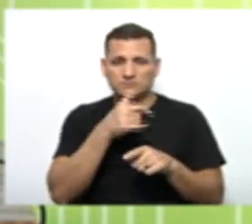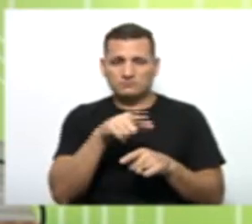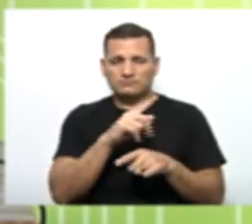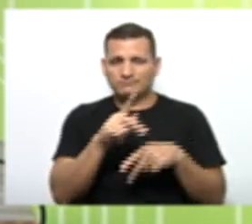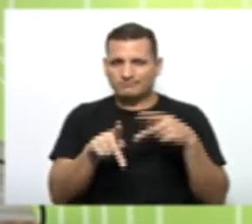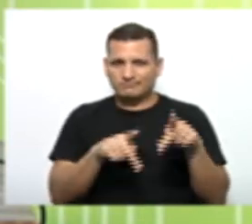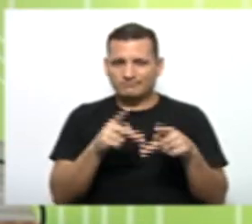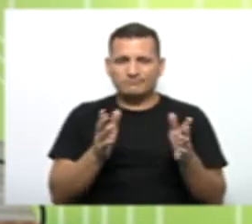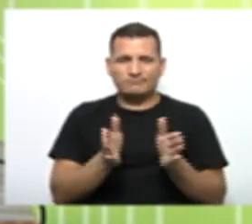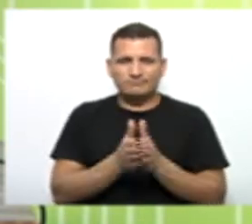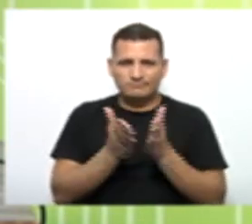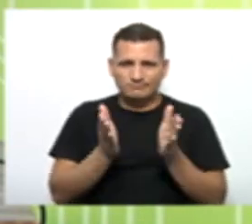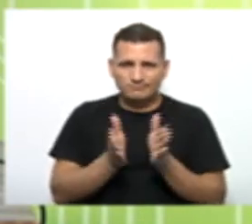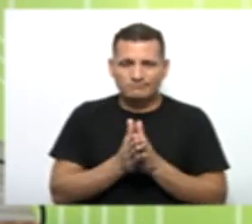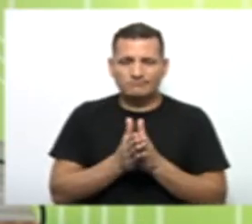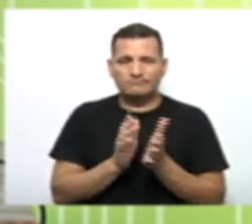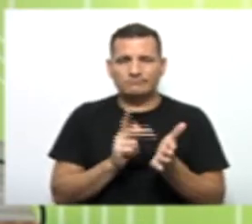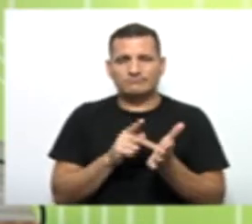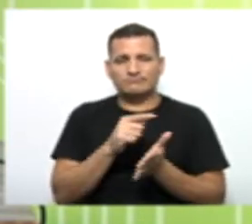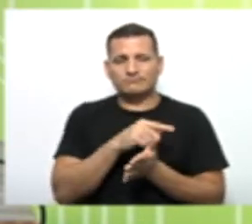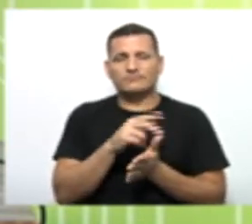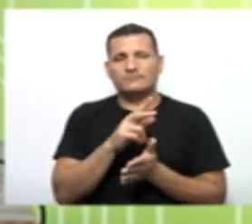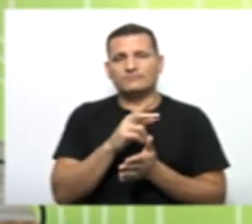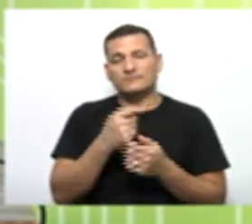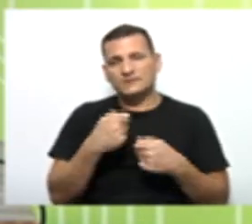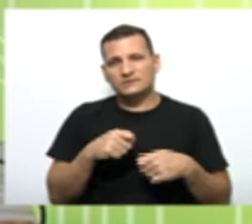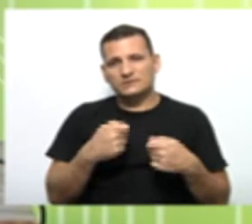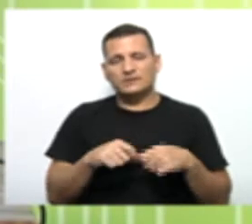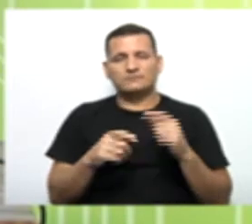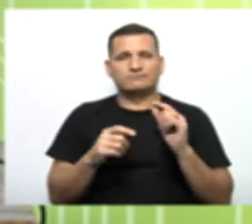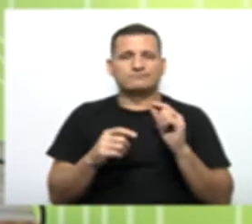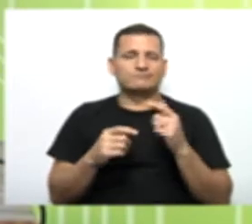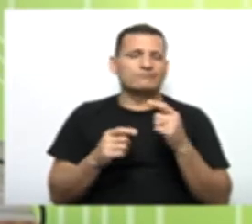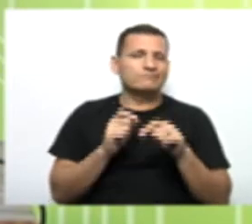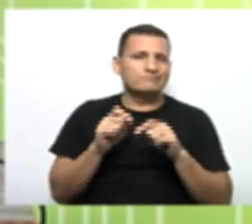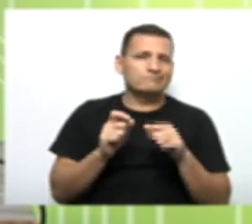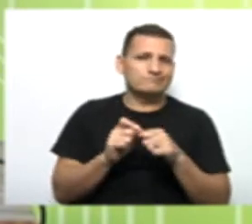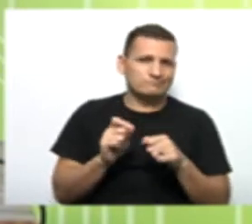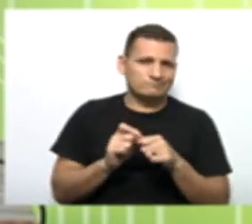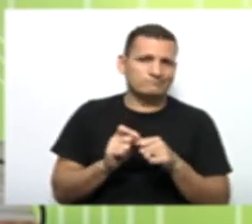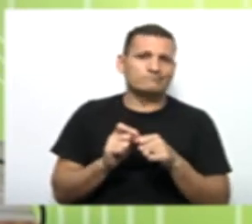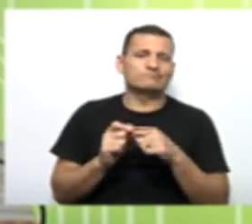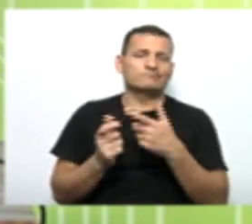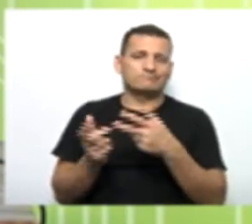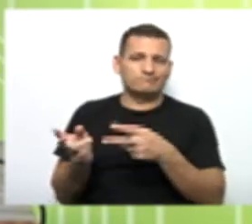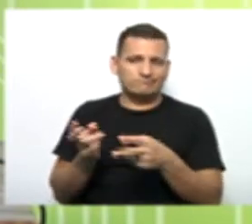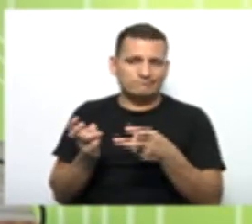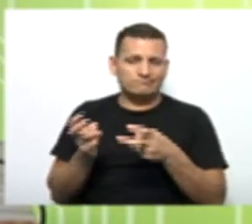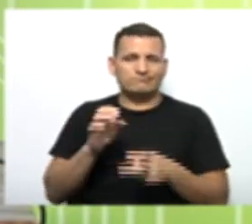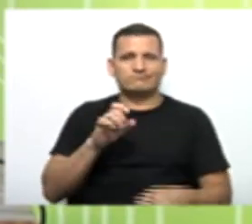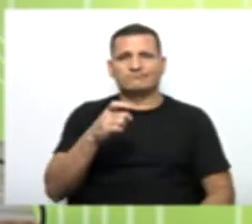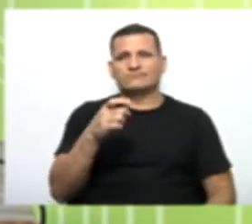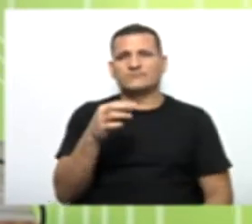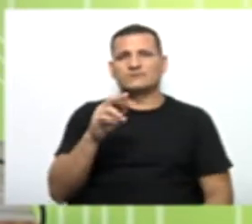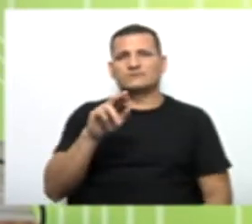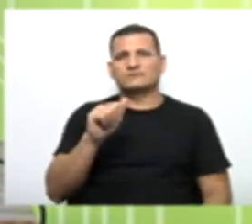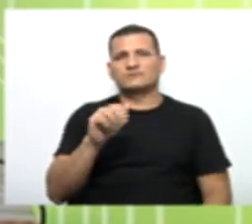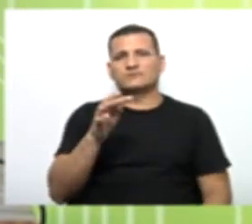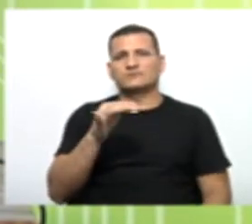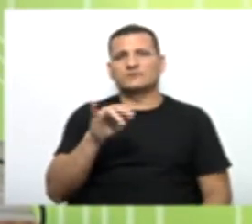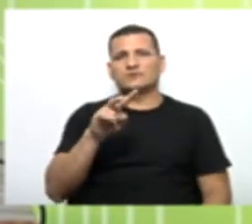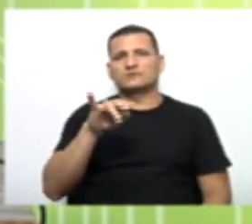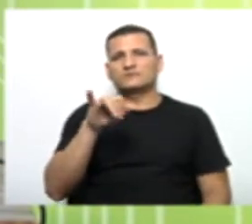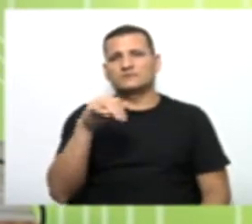pobre, ela vai ter necessidades não supridas, e para suprir essas necessidades, ela vai recorrer ao extrativismo, retirando recursos